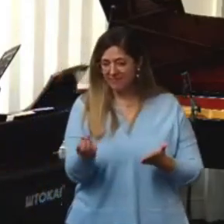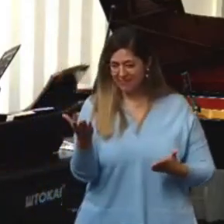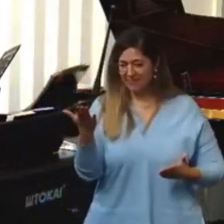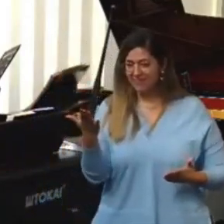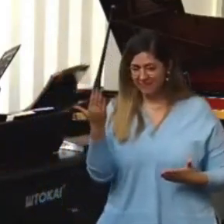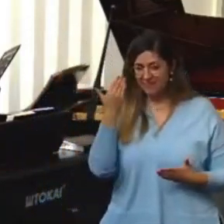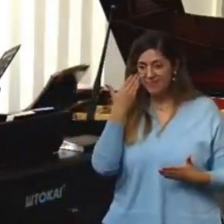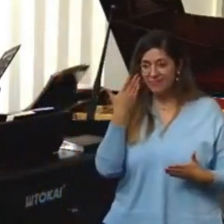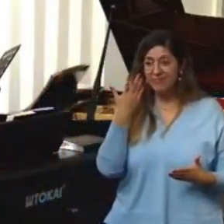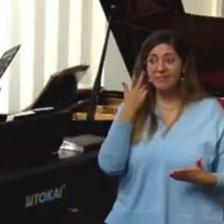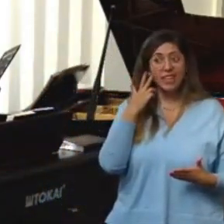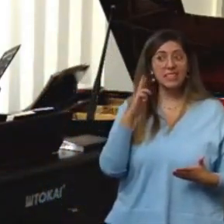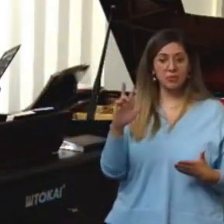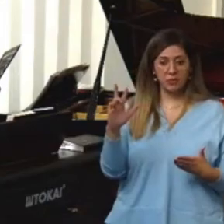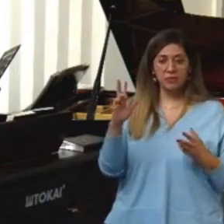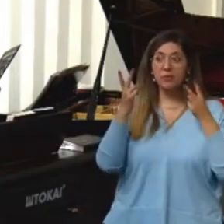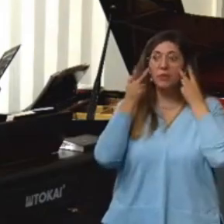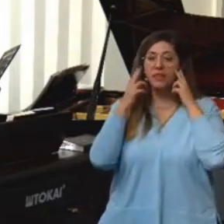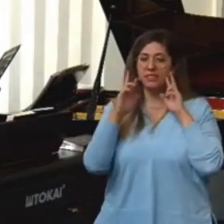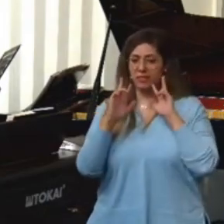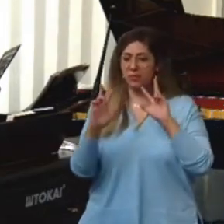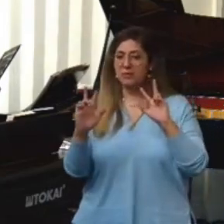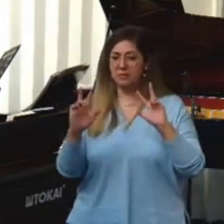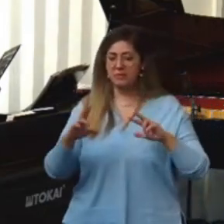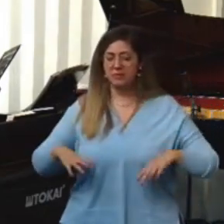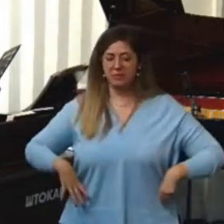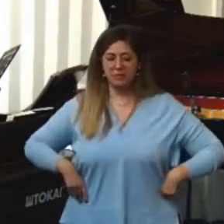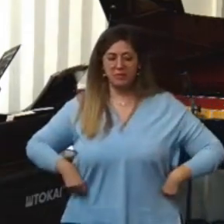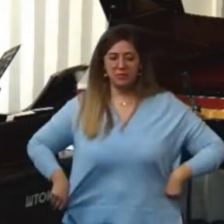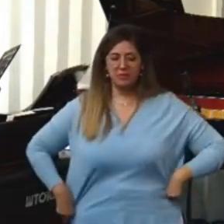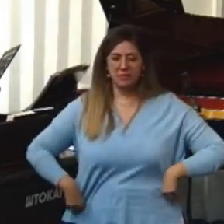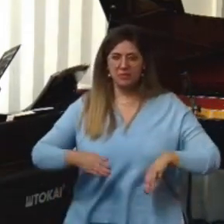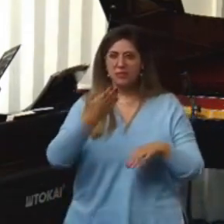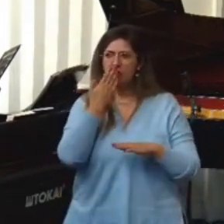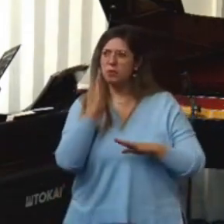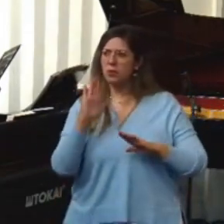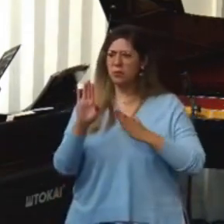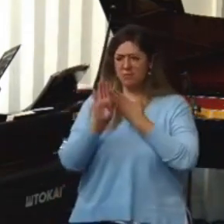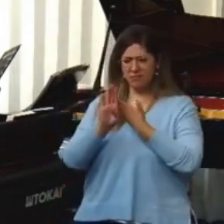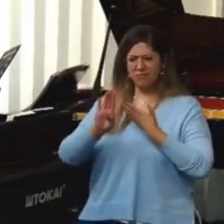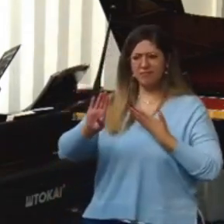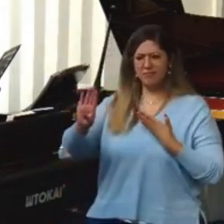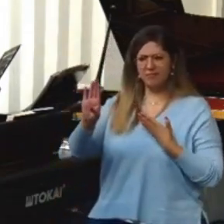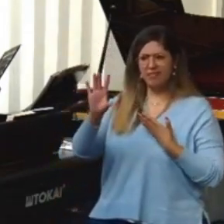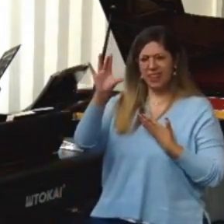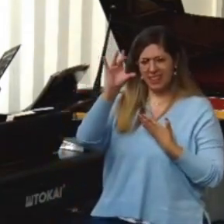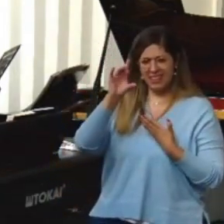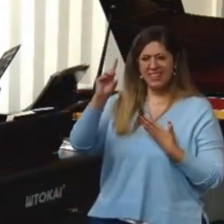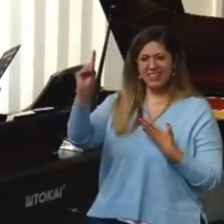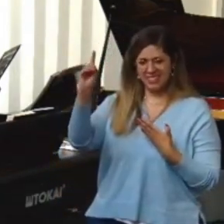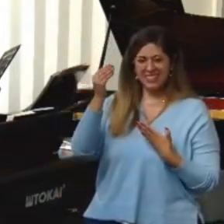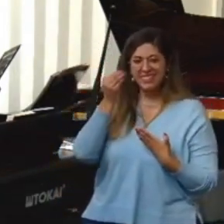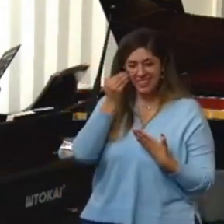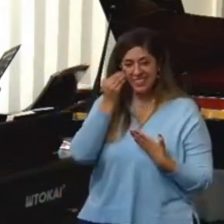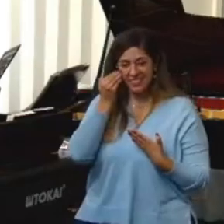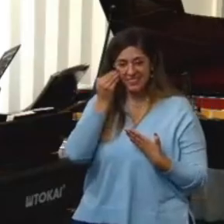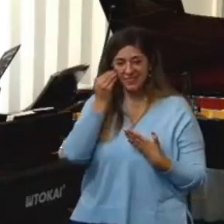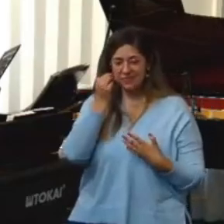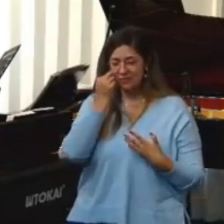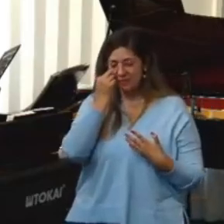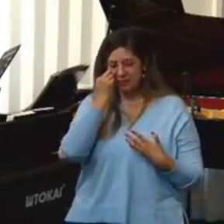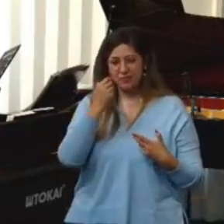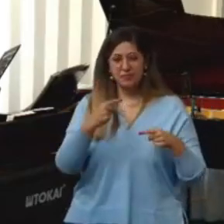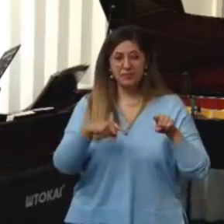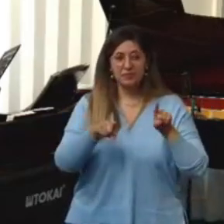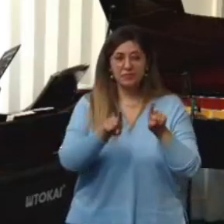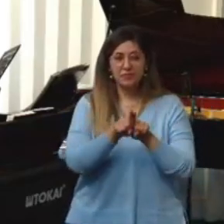dava. Este homem é prometido, ou nasce para ser um destes homens. E então